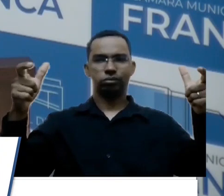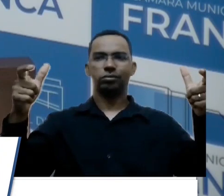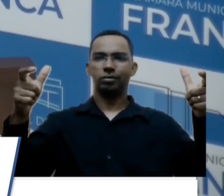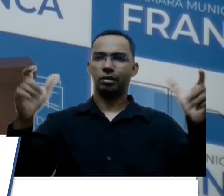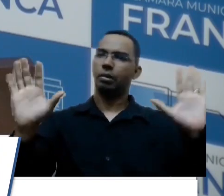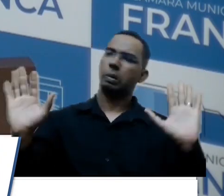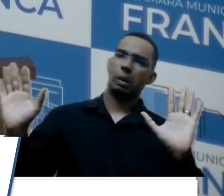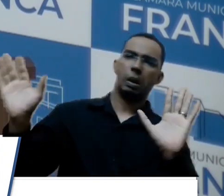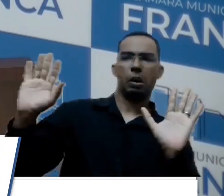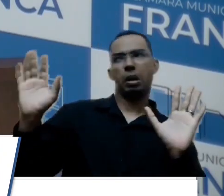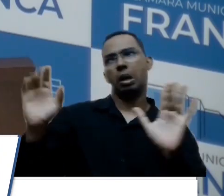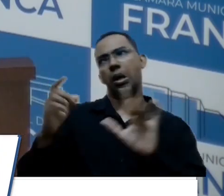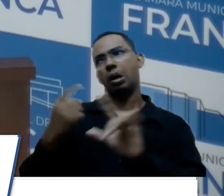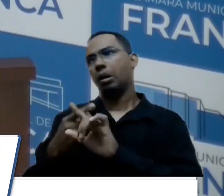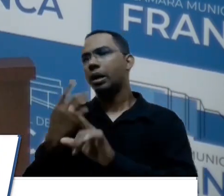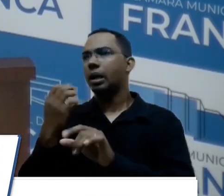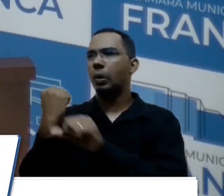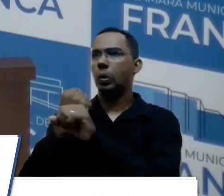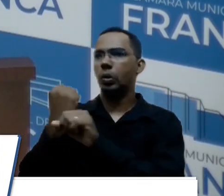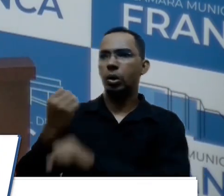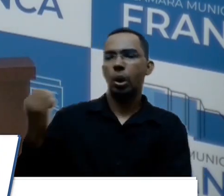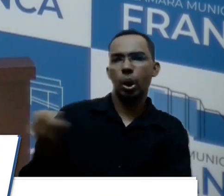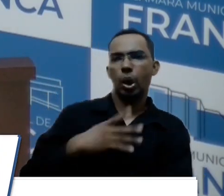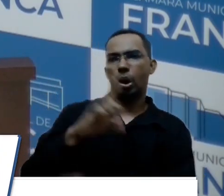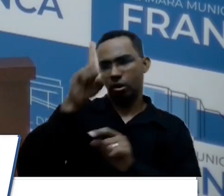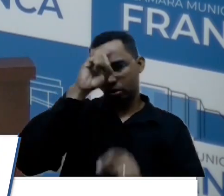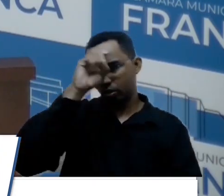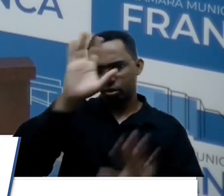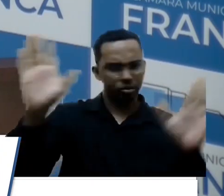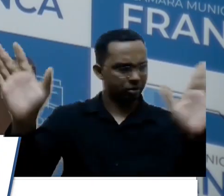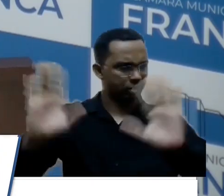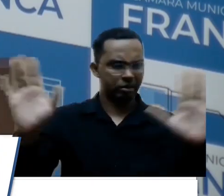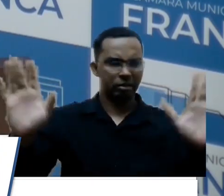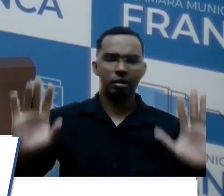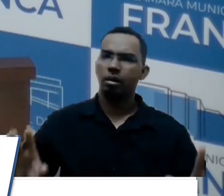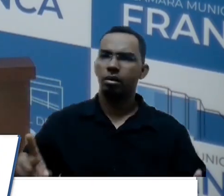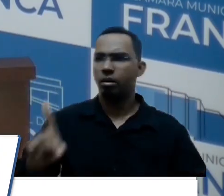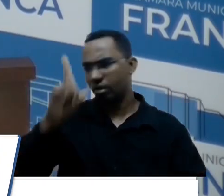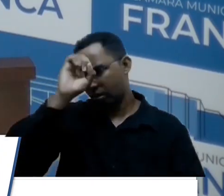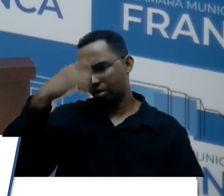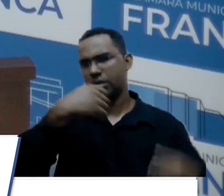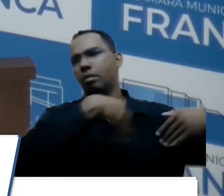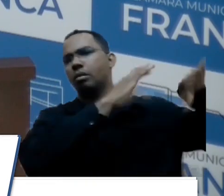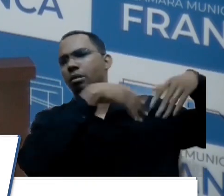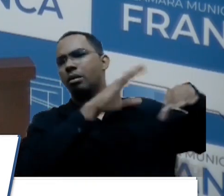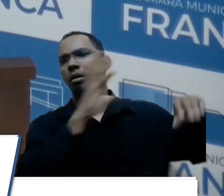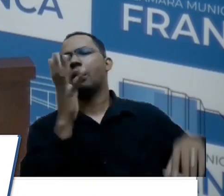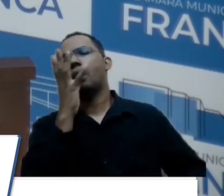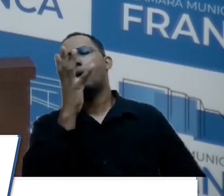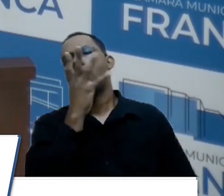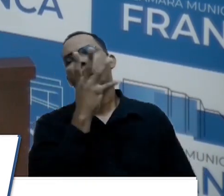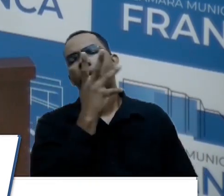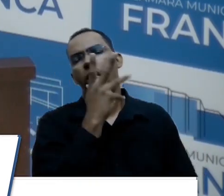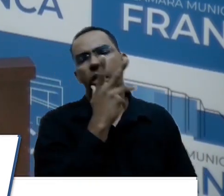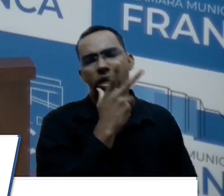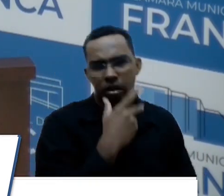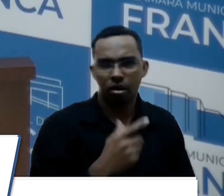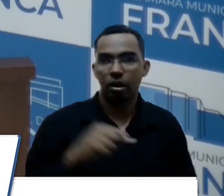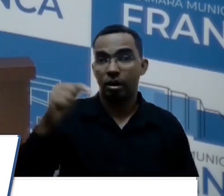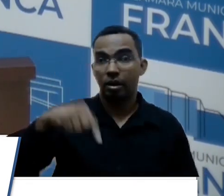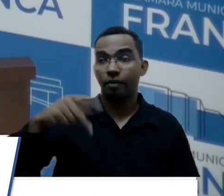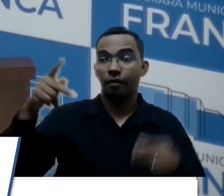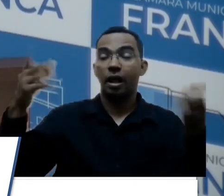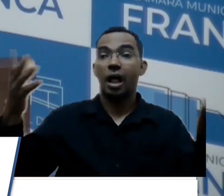mas eles querem construir um hospital. Não, o hospital deles lá vai demorar não sei quanto tempo. Nós estamos querendo falar, é